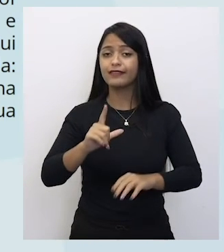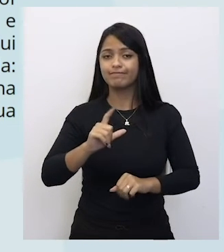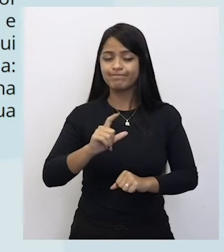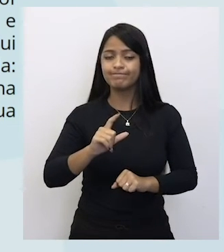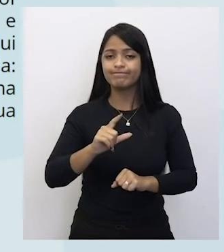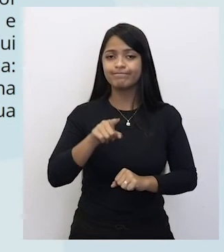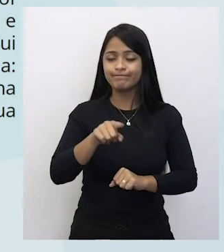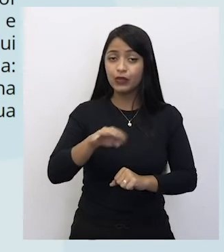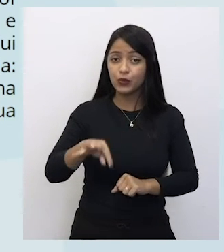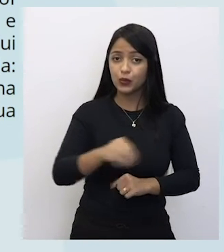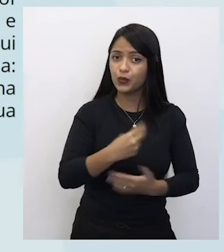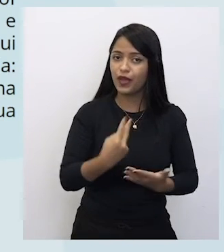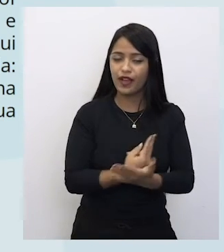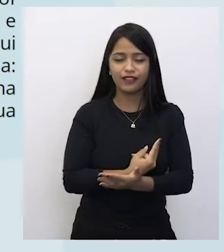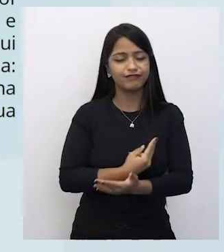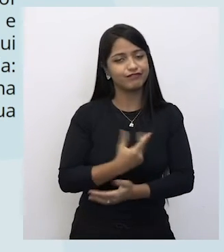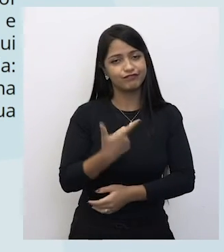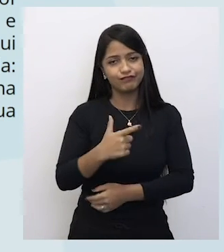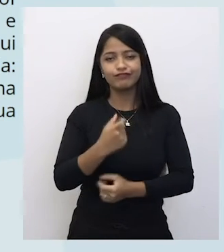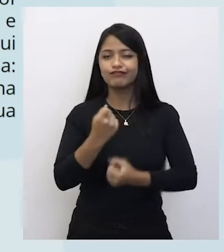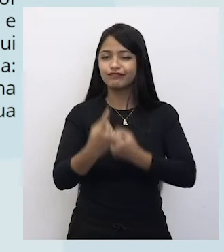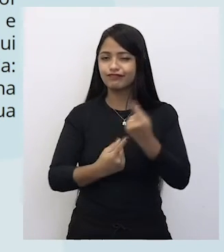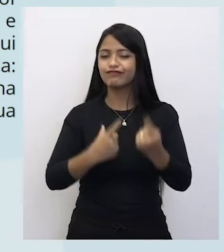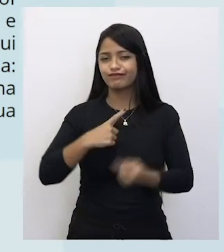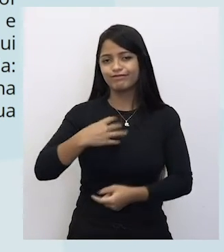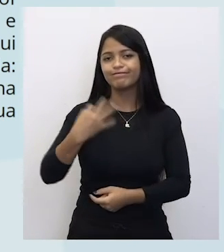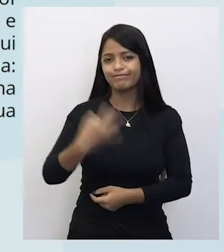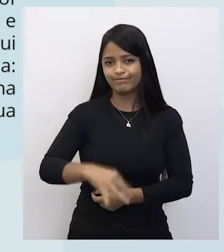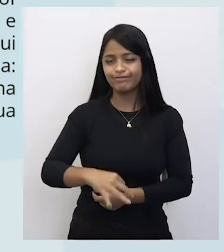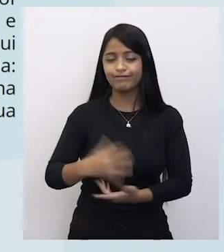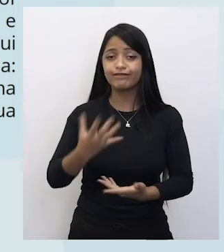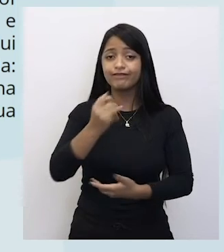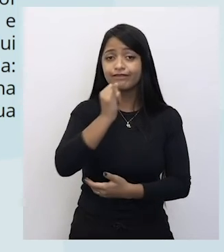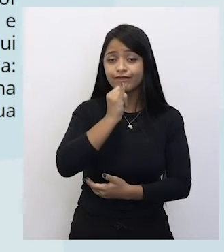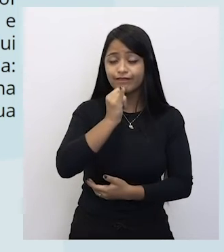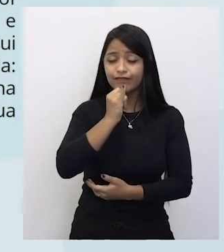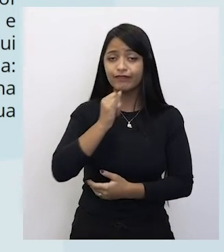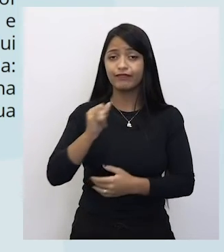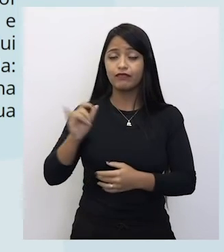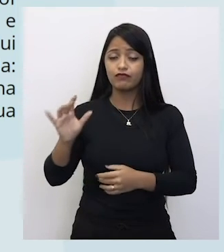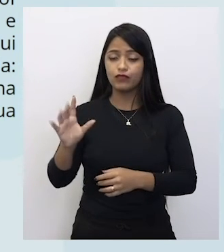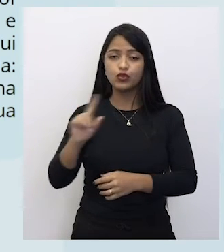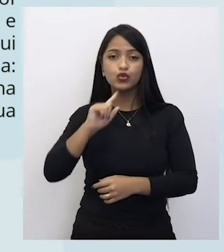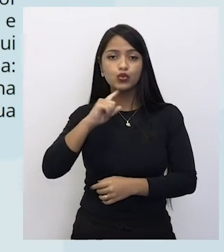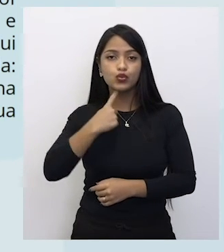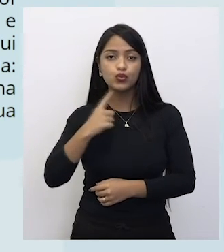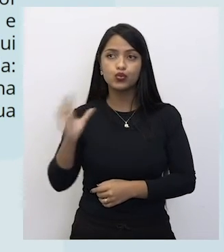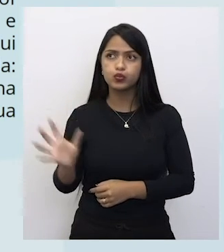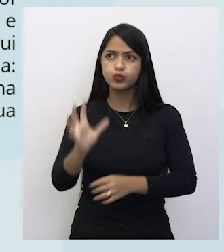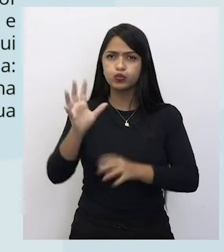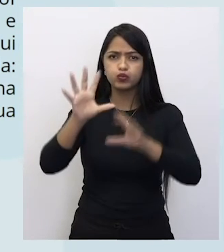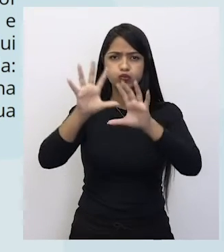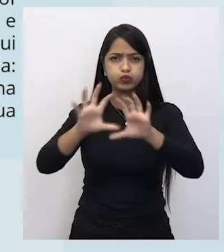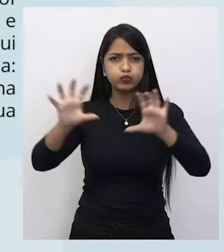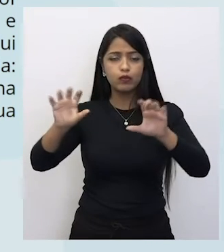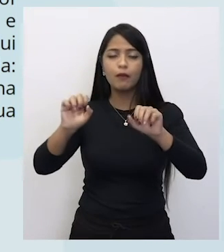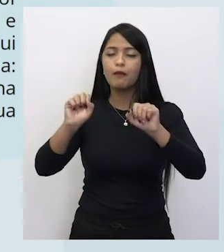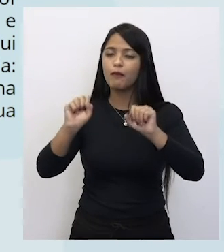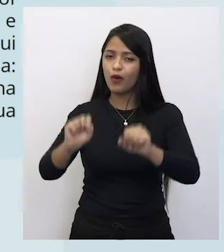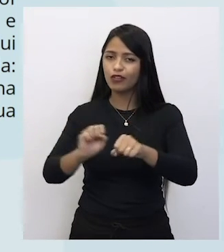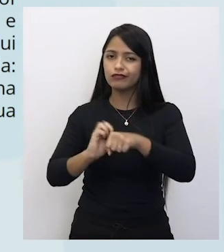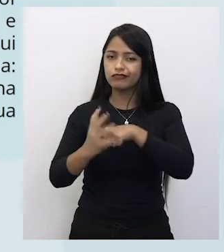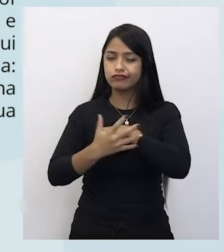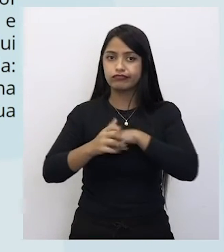não estar totalmente errada. Outros fatores climáticos, como a poluição, podem influenciar na ação